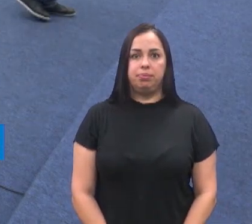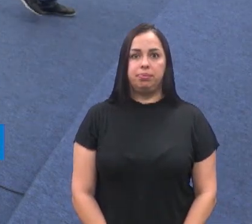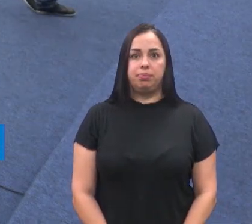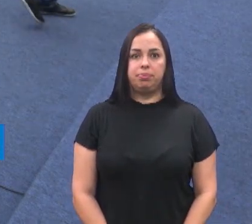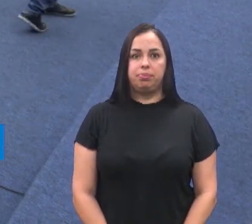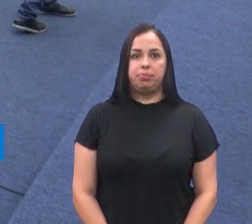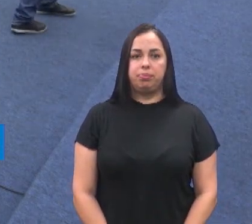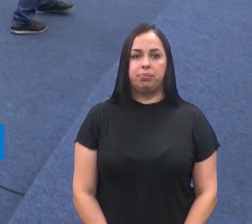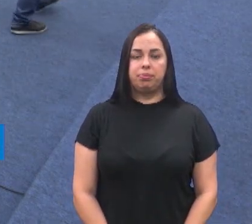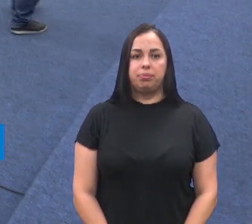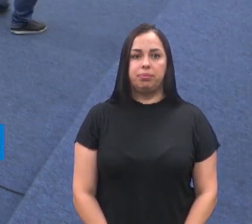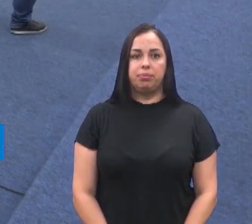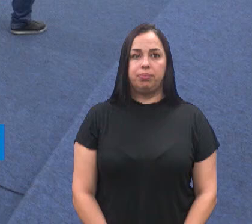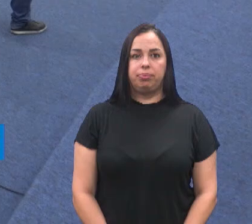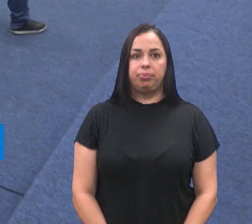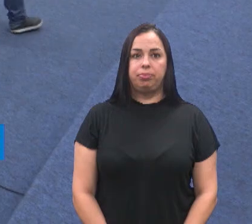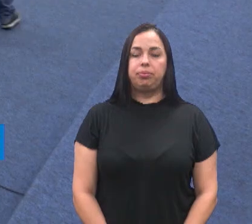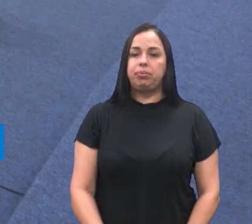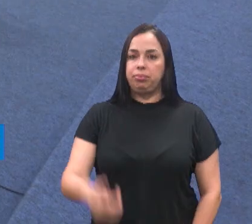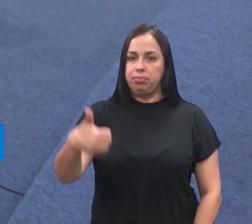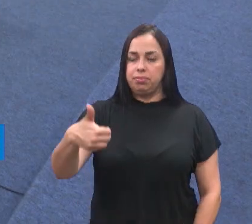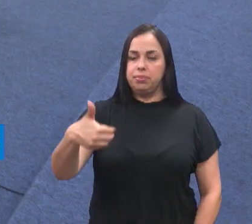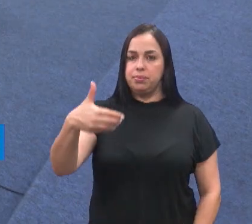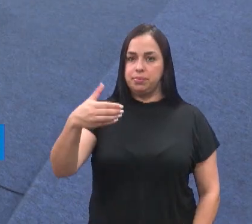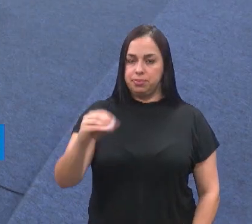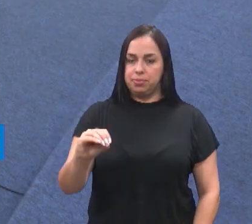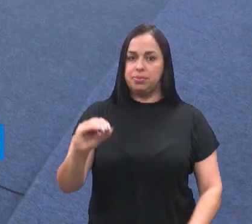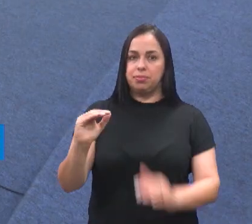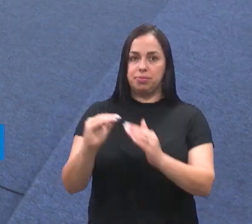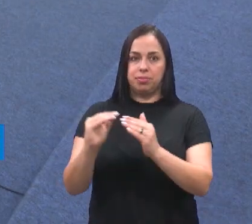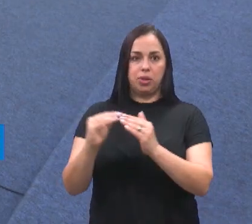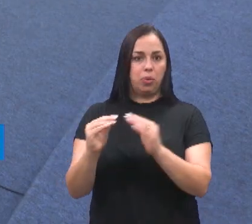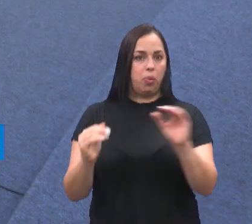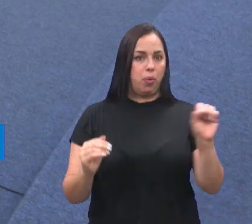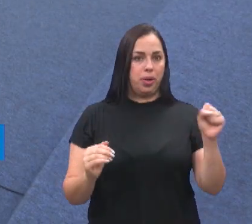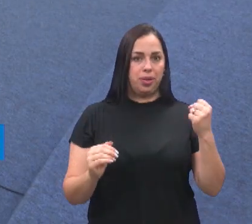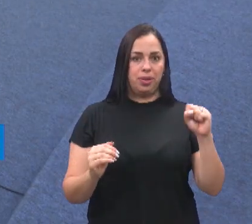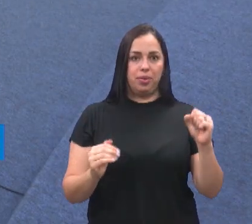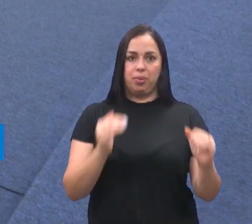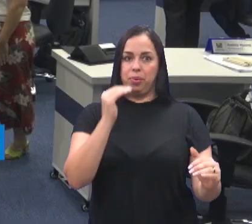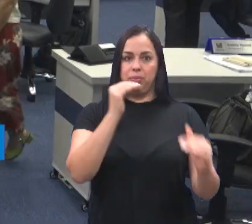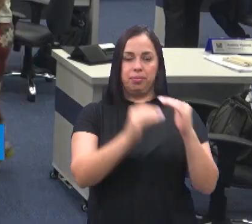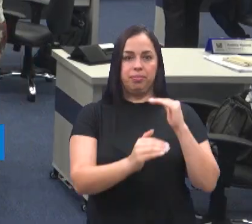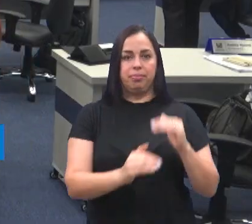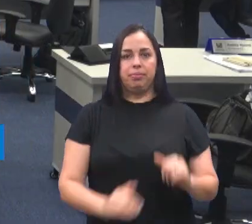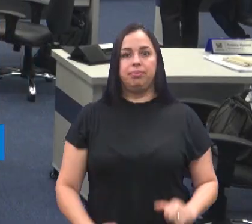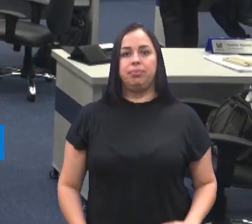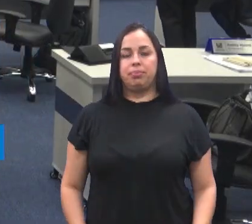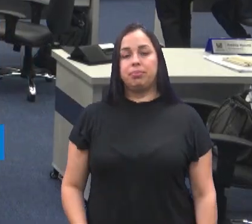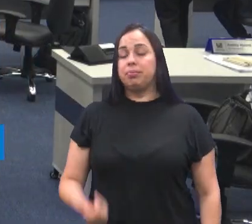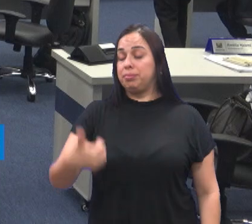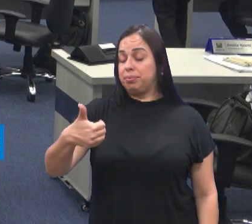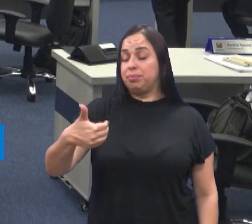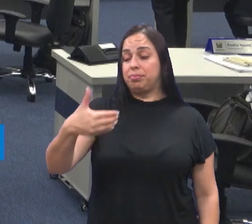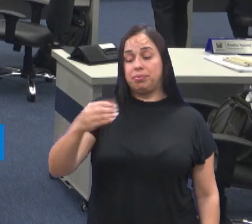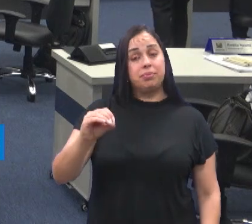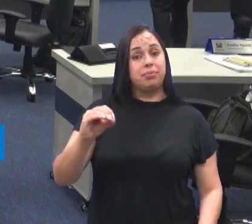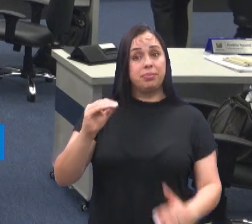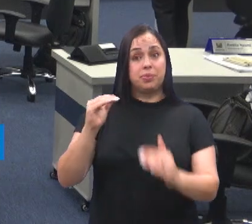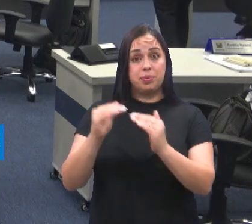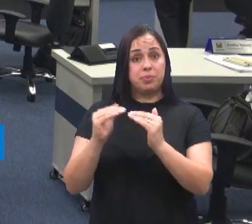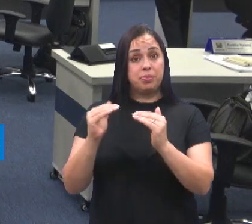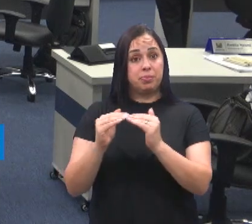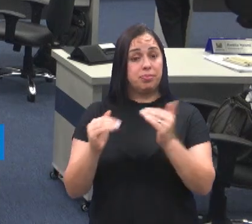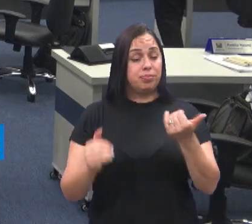10 votos favoráveis, 8 votos contrários. Com 10 votos favoráveis, 8